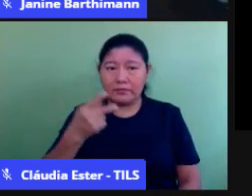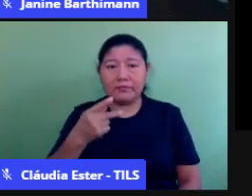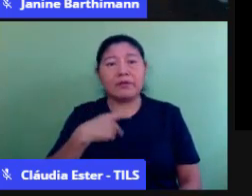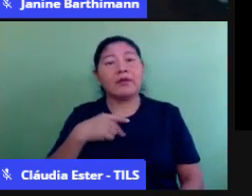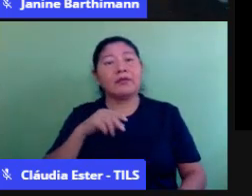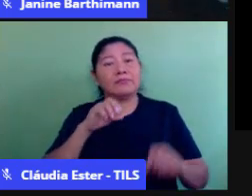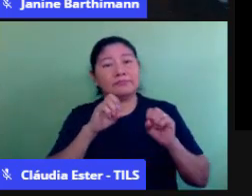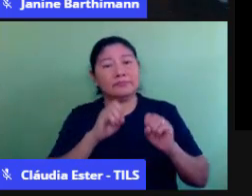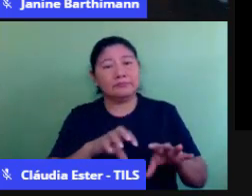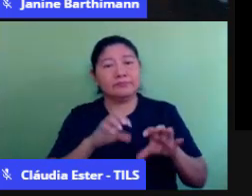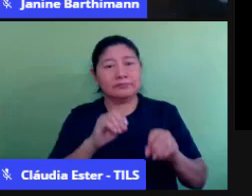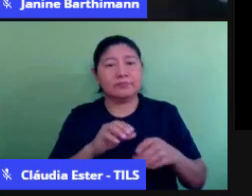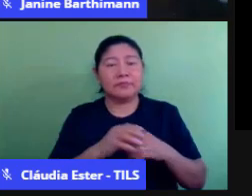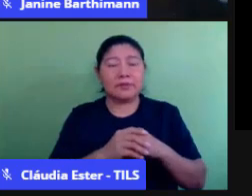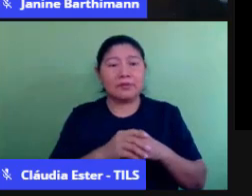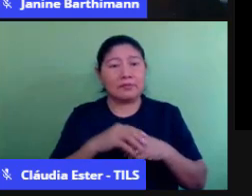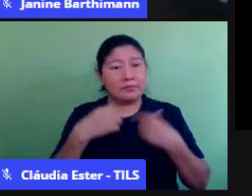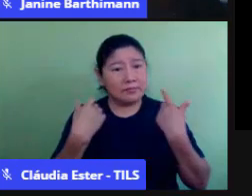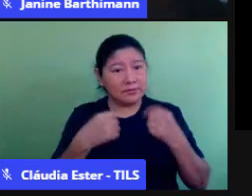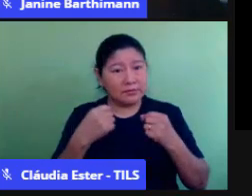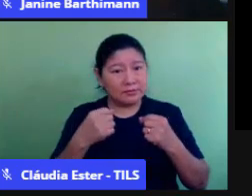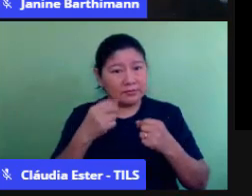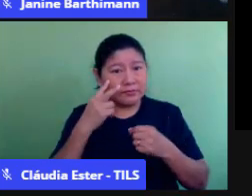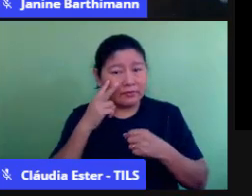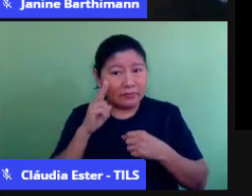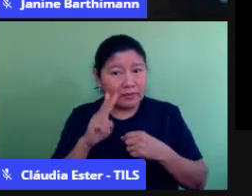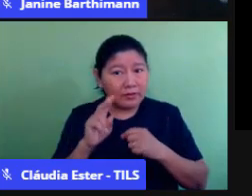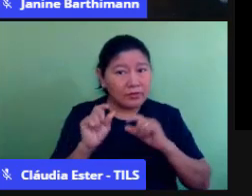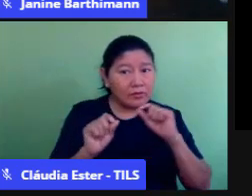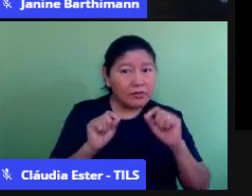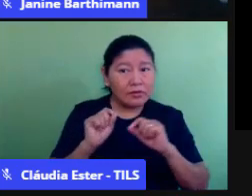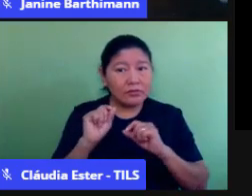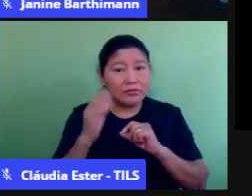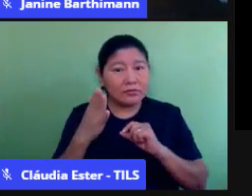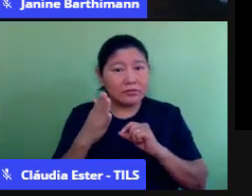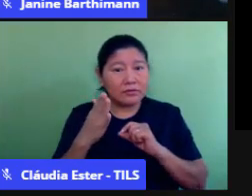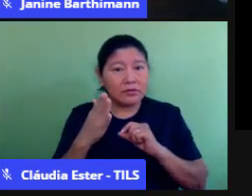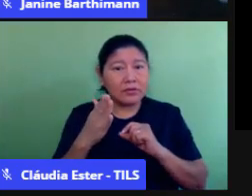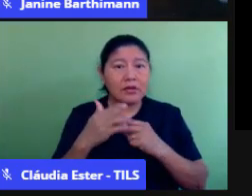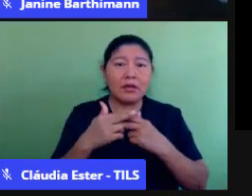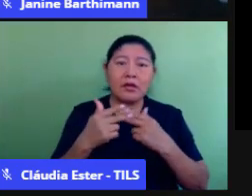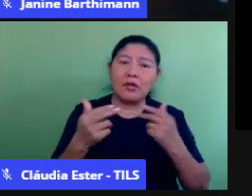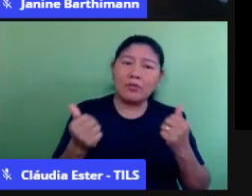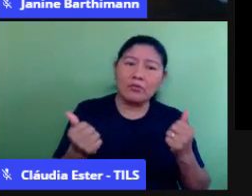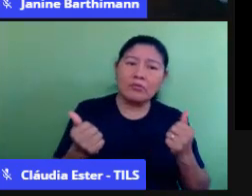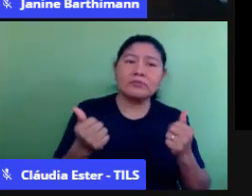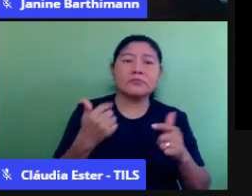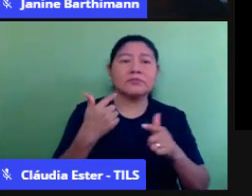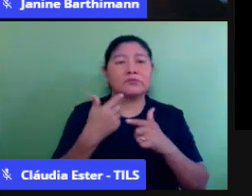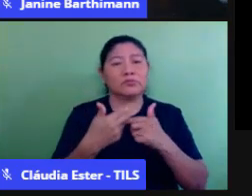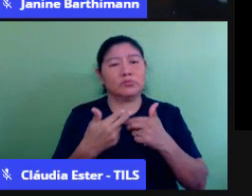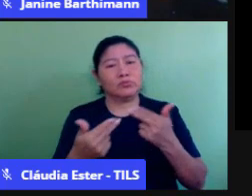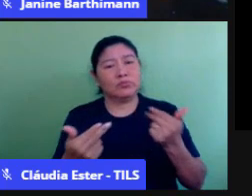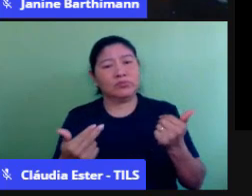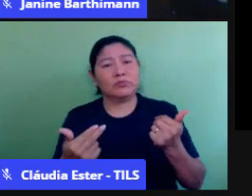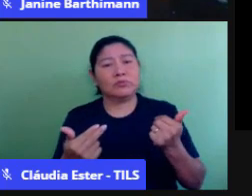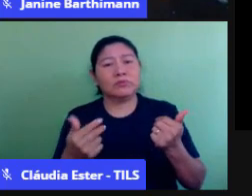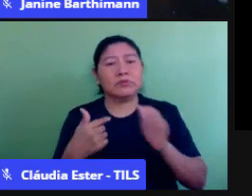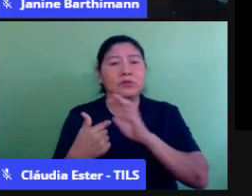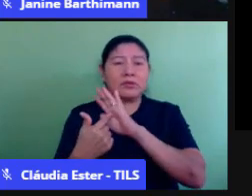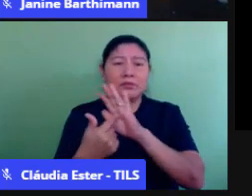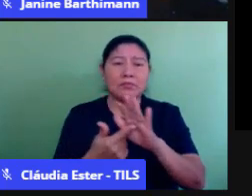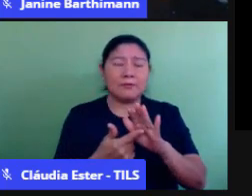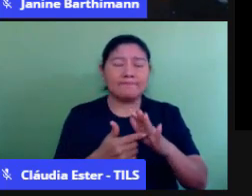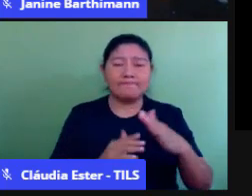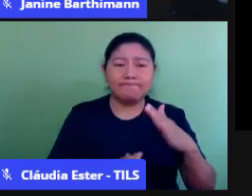que fica como um alerta para a gente, que diz: são muitas questões que impactam a questão do ensino híbrido, que não